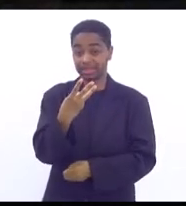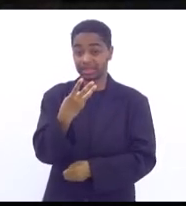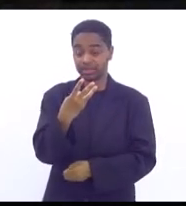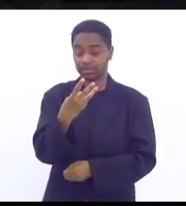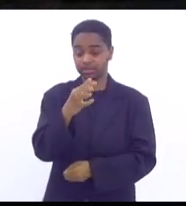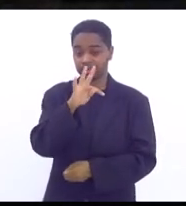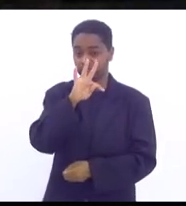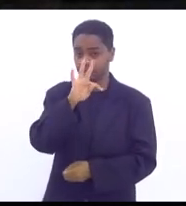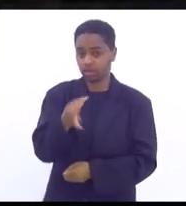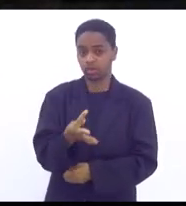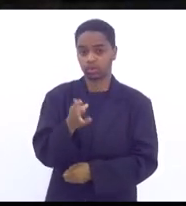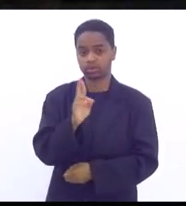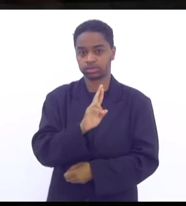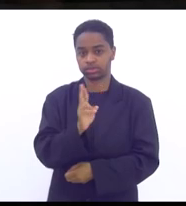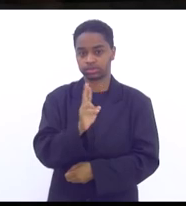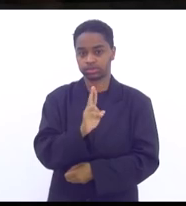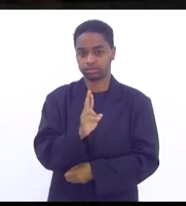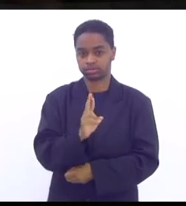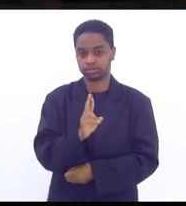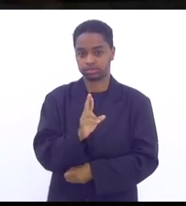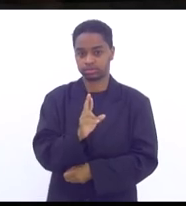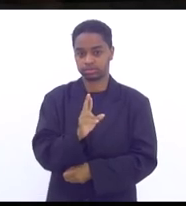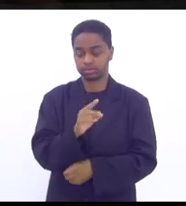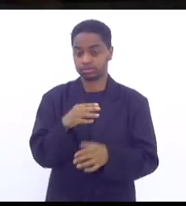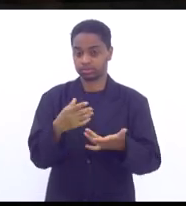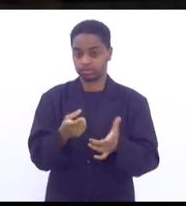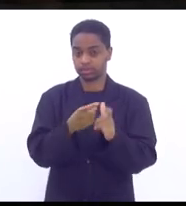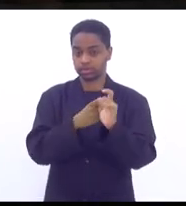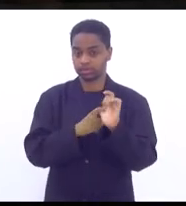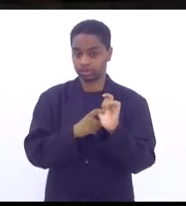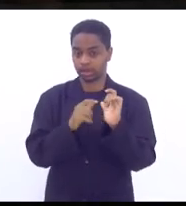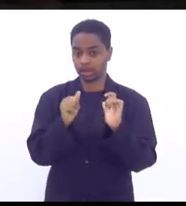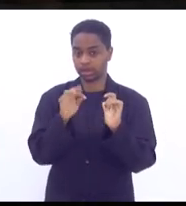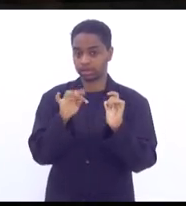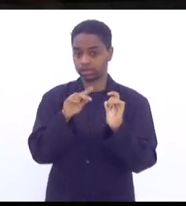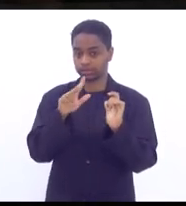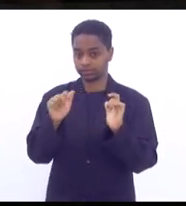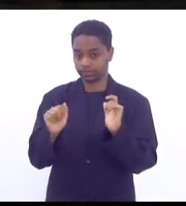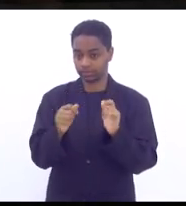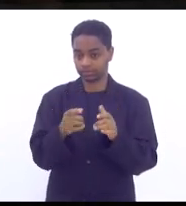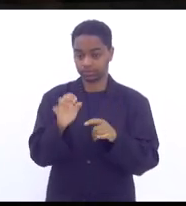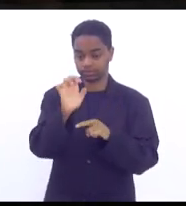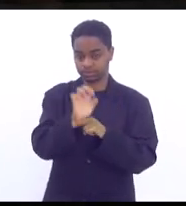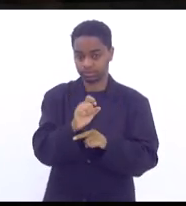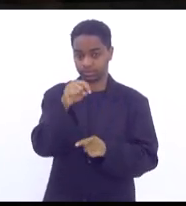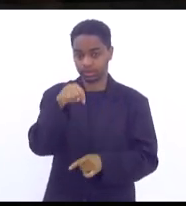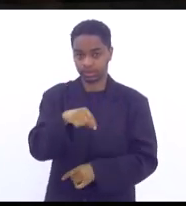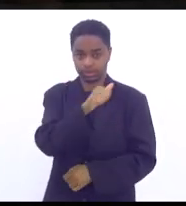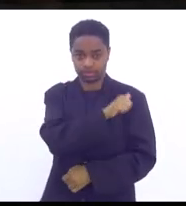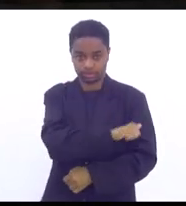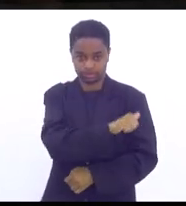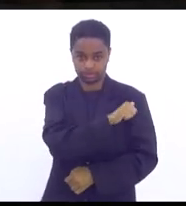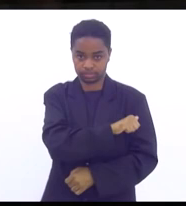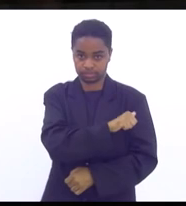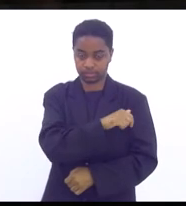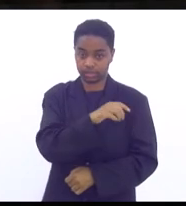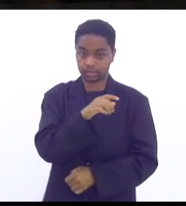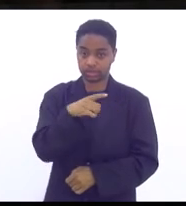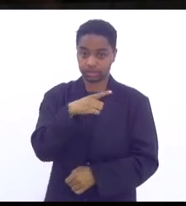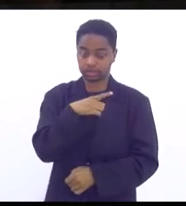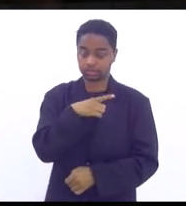de reais. A dívida ativa dos estados brasileiros, estou falando no plural, dos